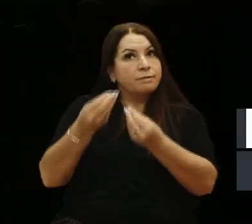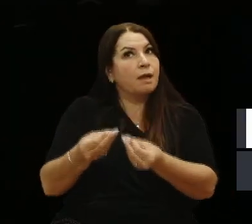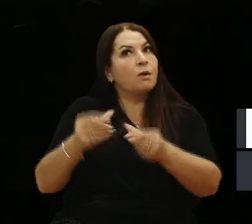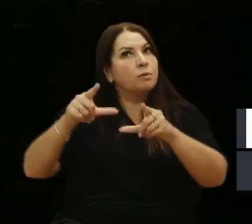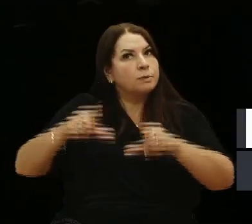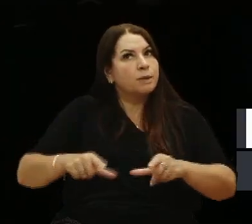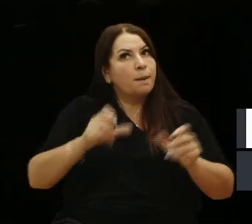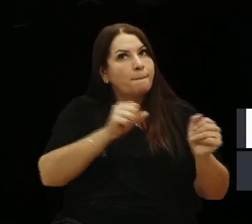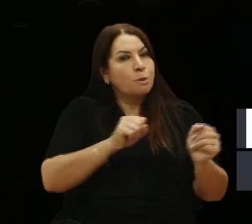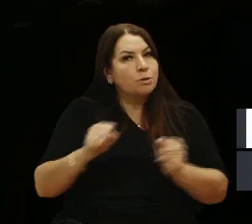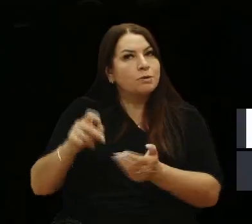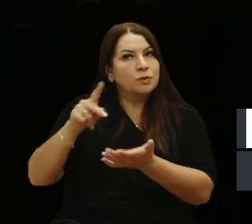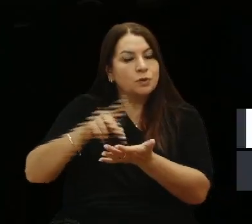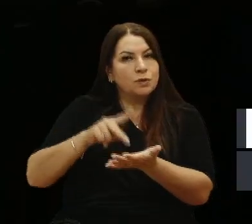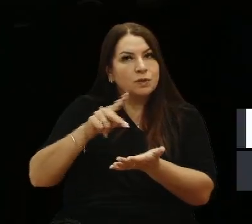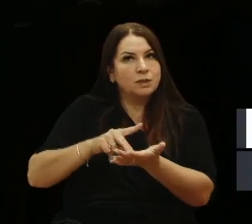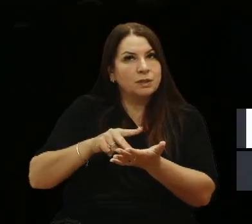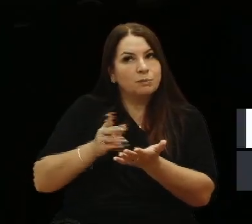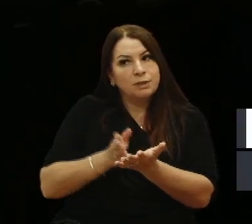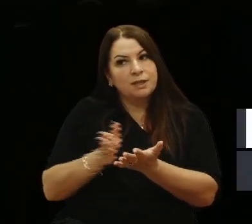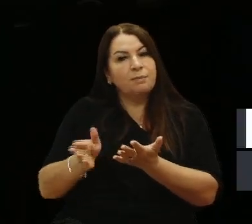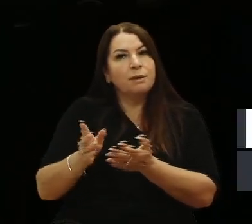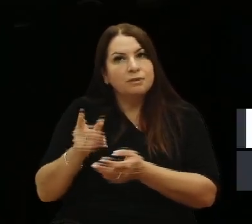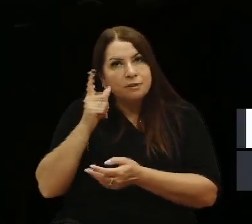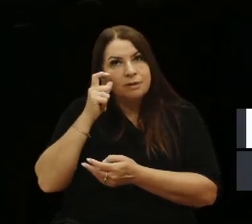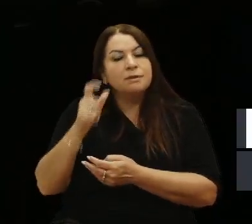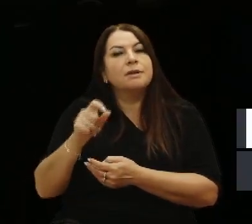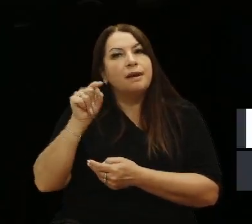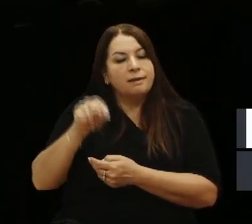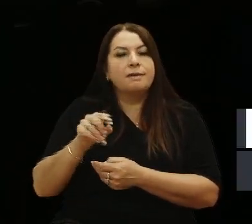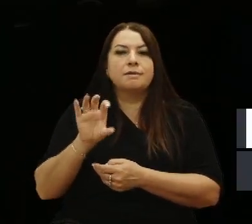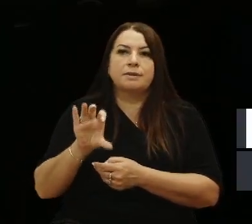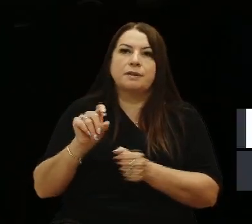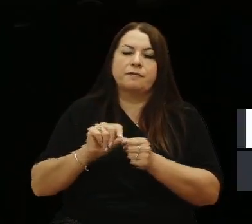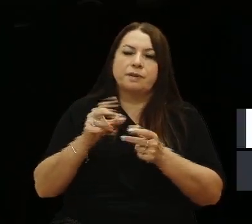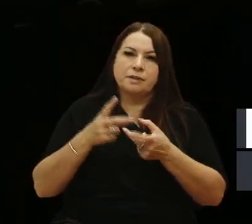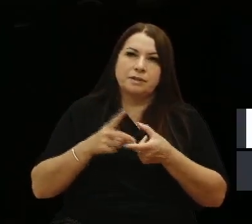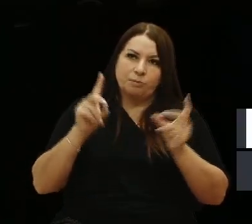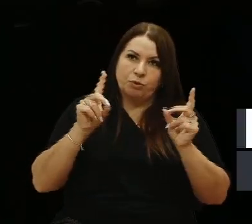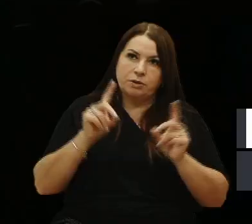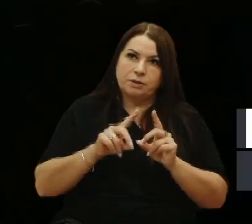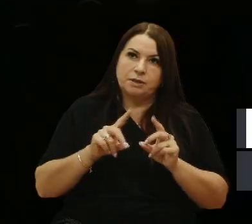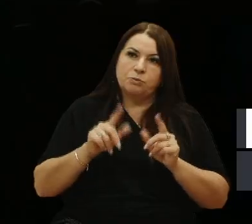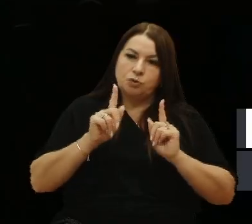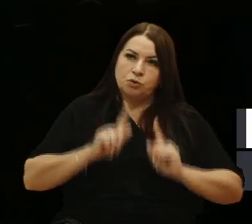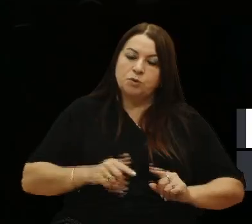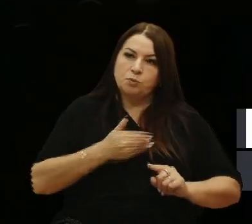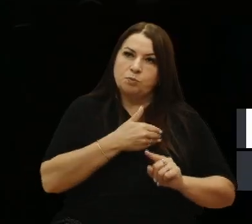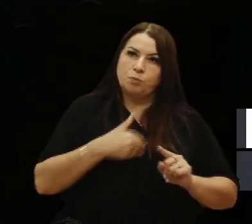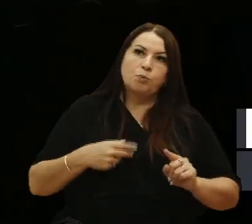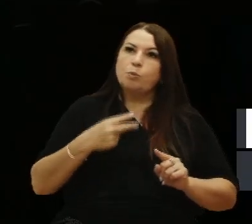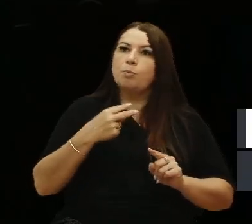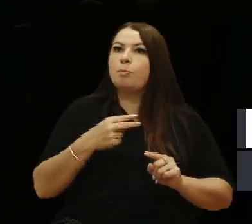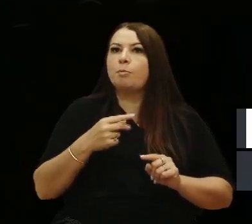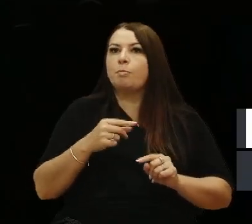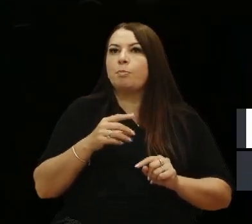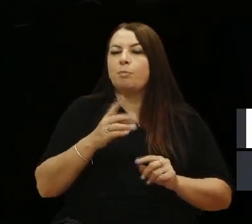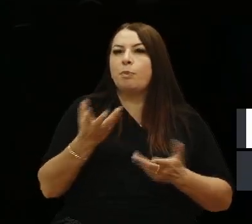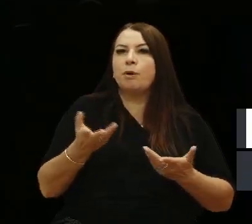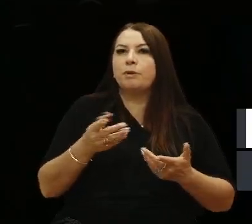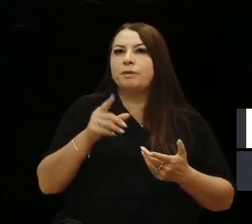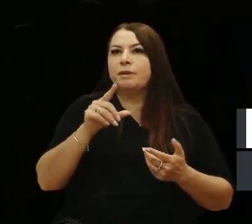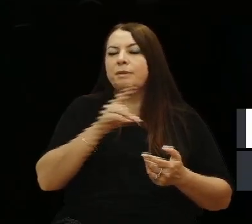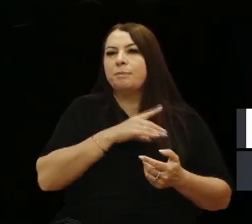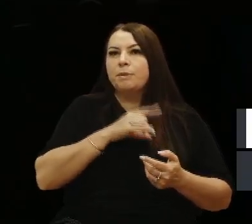espaço de poder, de fato, para os segmentos interessados, é assim que se faz democracia. Uma gestão pública não pode ter medo de conselhos, pelo